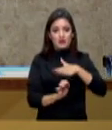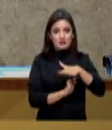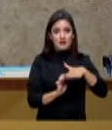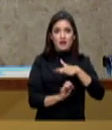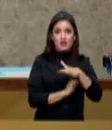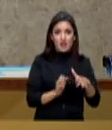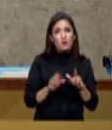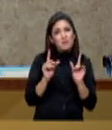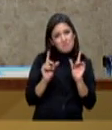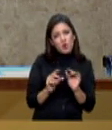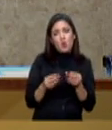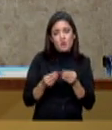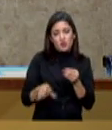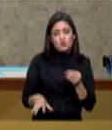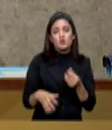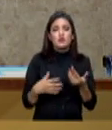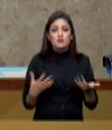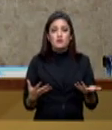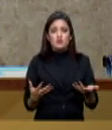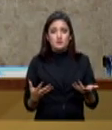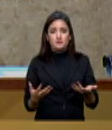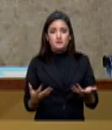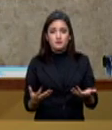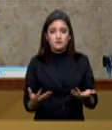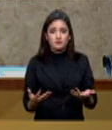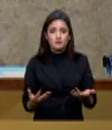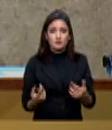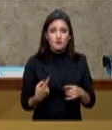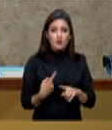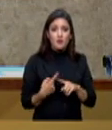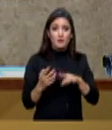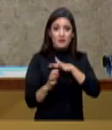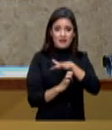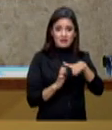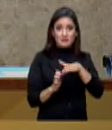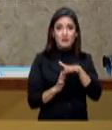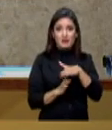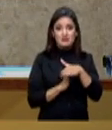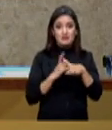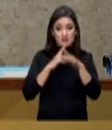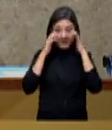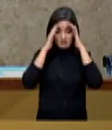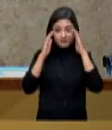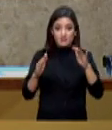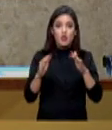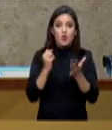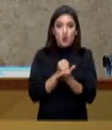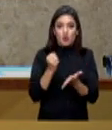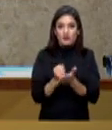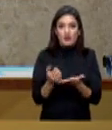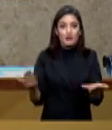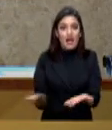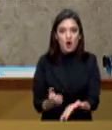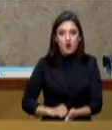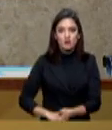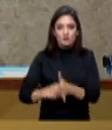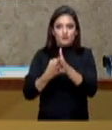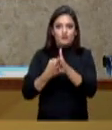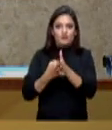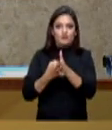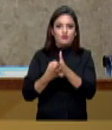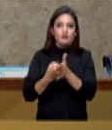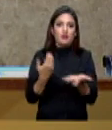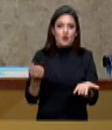de saneamento básico beneficiadas pelo arranjo contratual agora vedado agora tá pesado